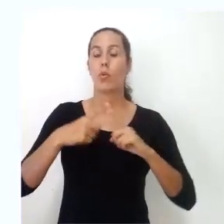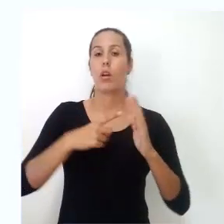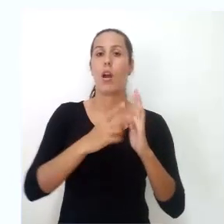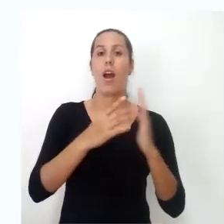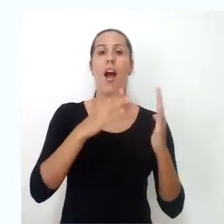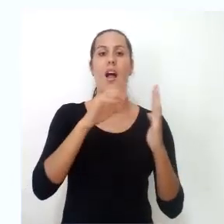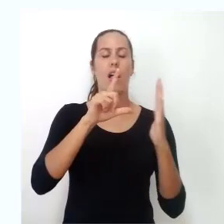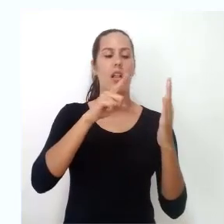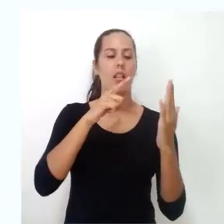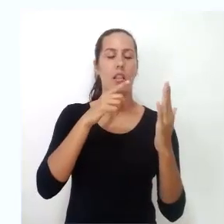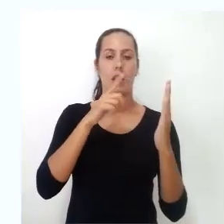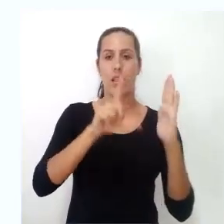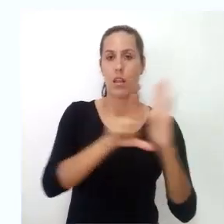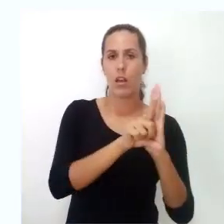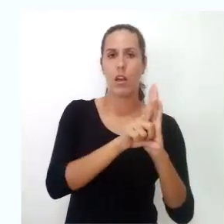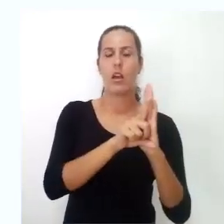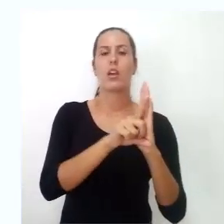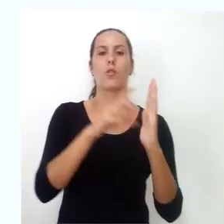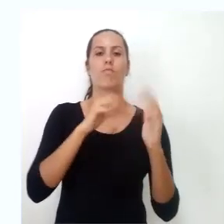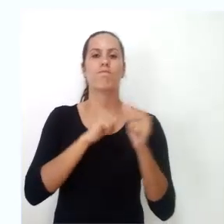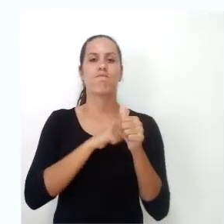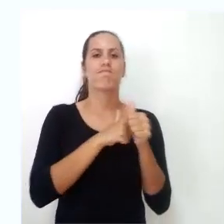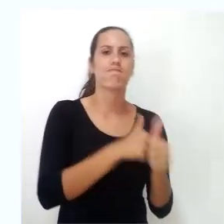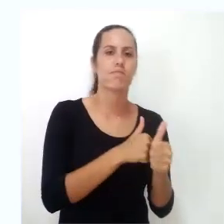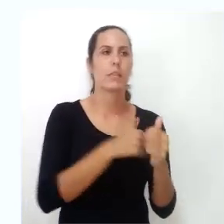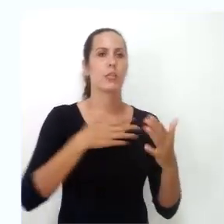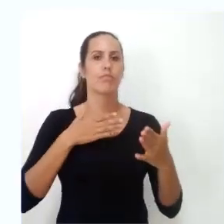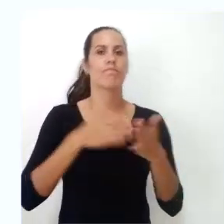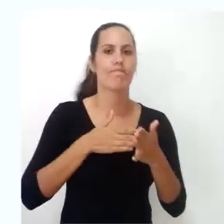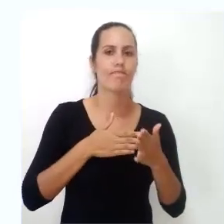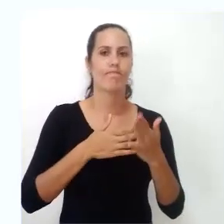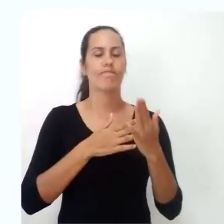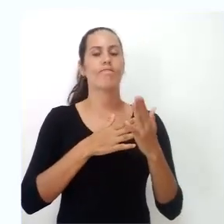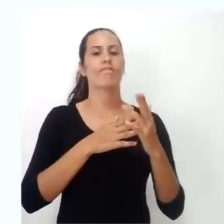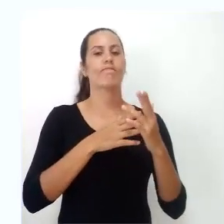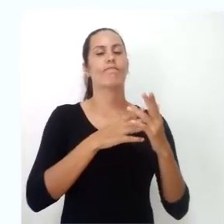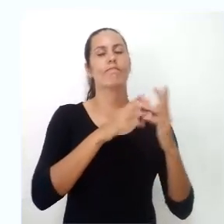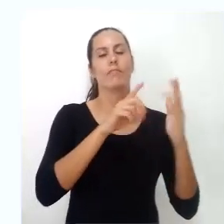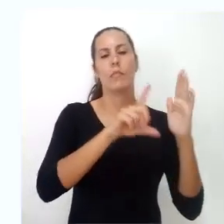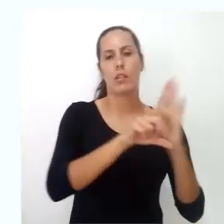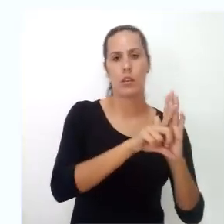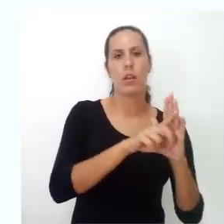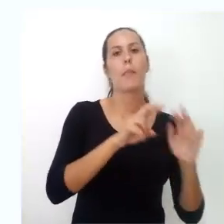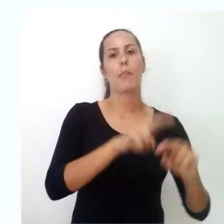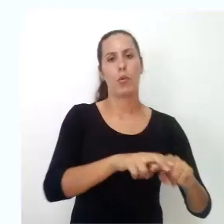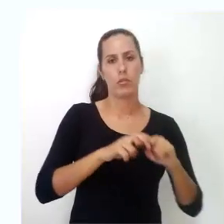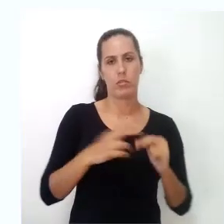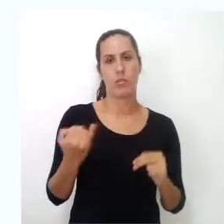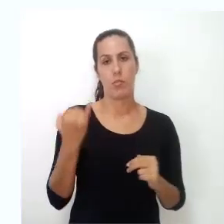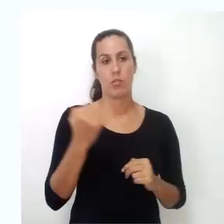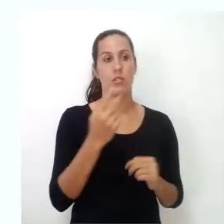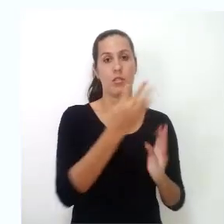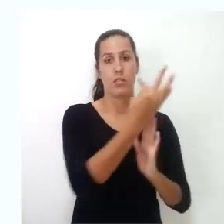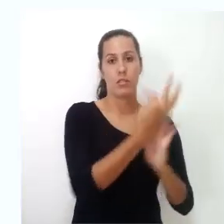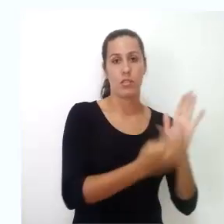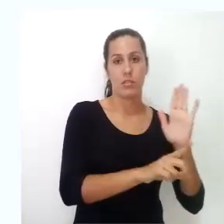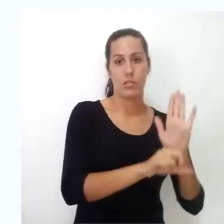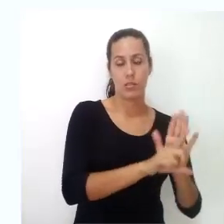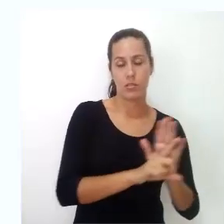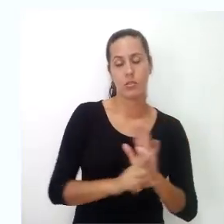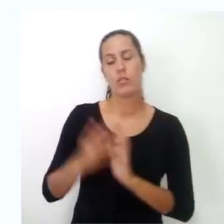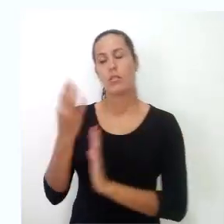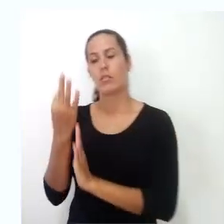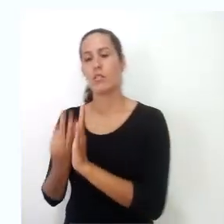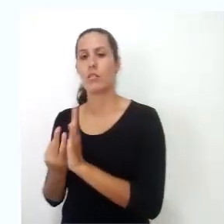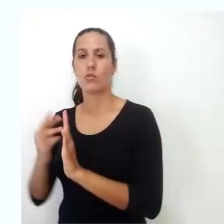tenho deveres. E é importante salientar que nós temos a linguagem dos textos normativos e legais.